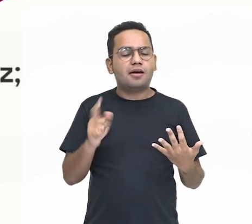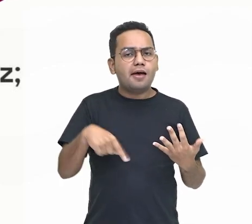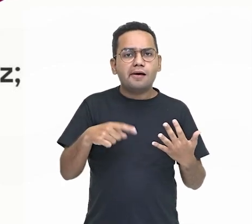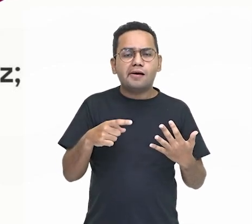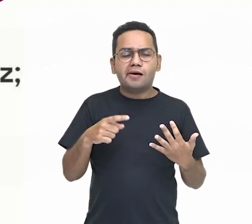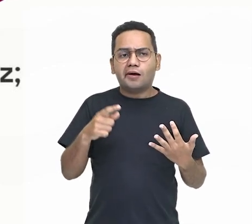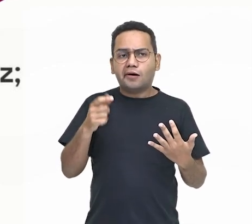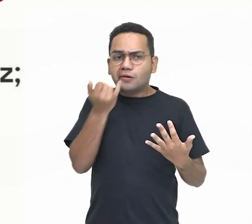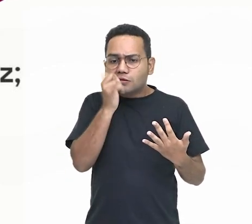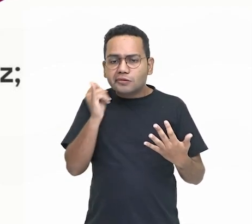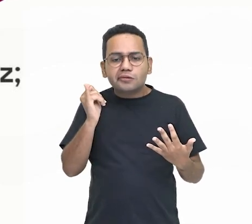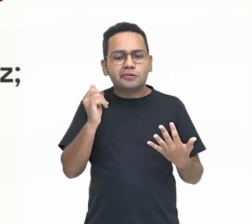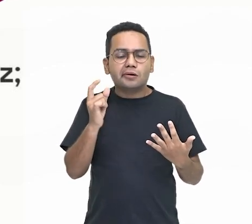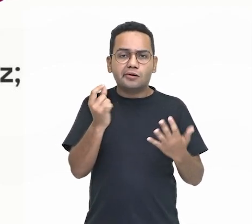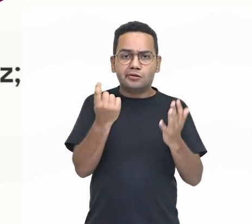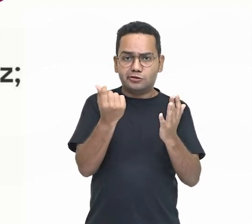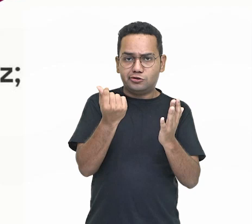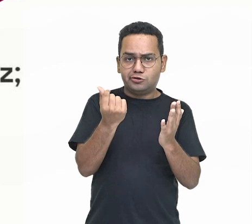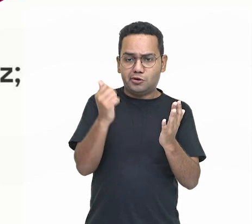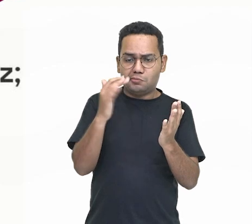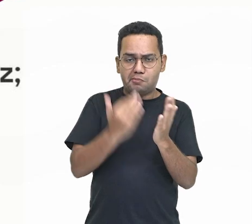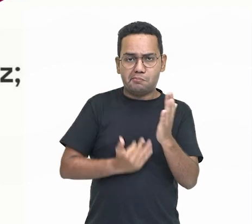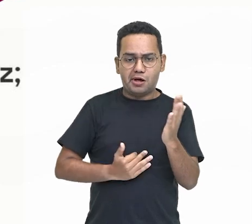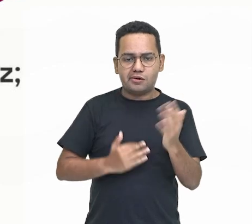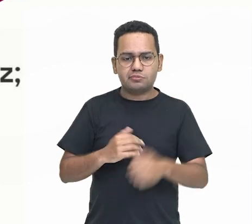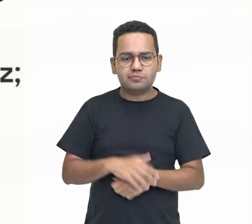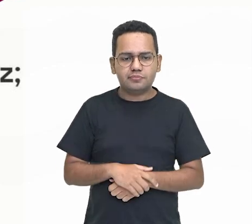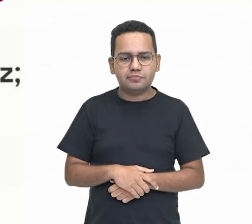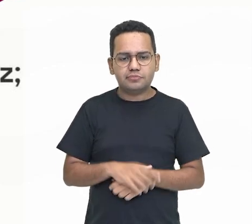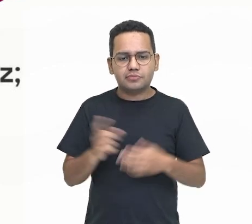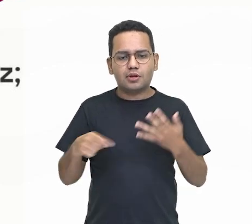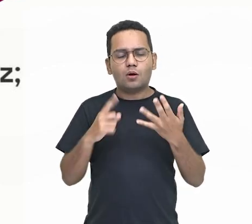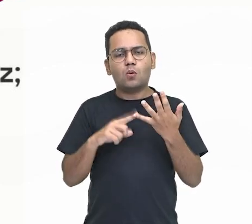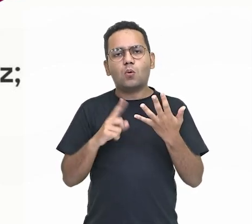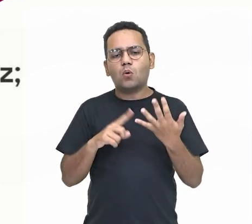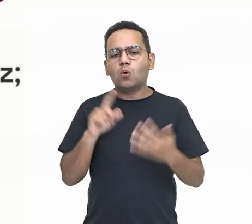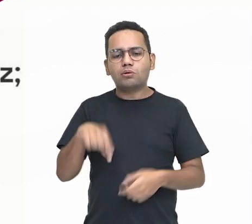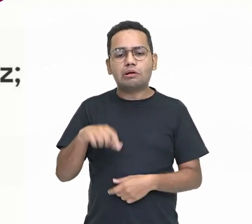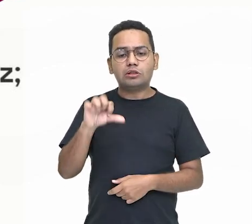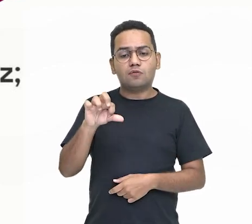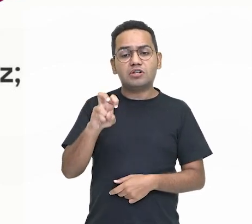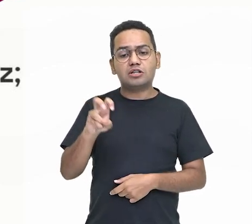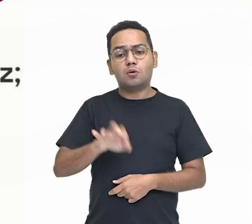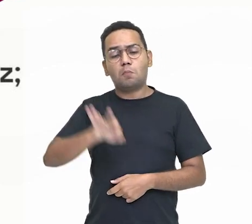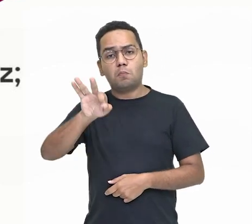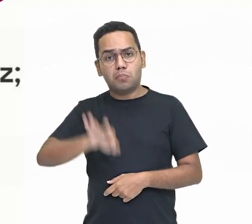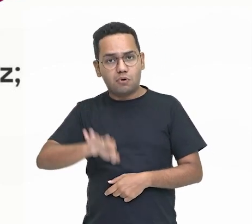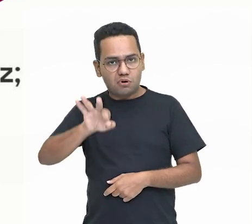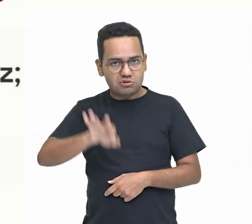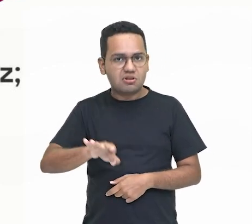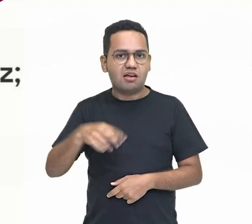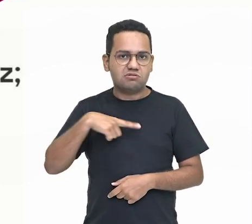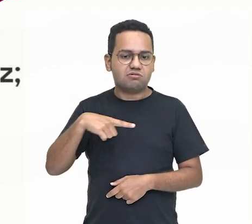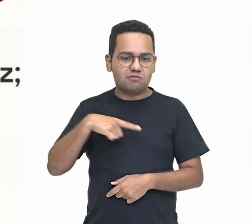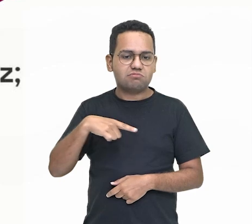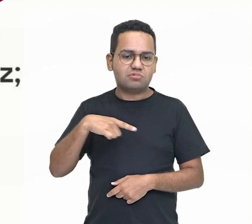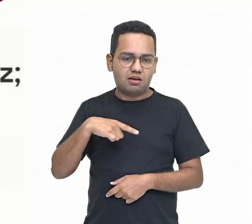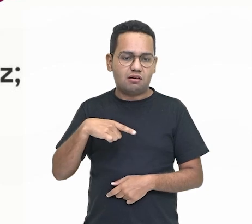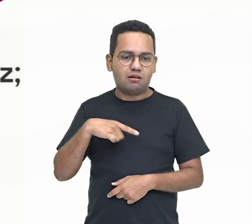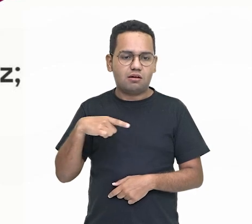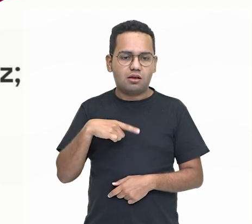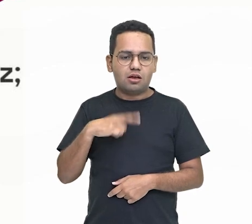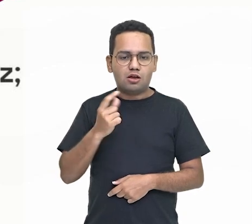economia de até 95% na conta de luz ou conta de energia. Ela possui uma